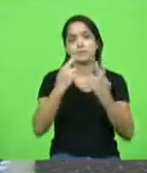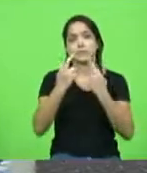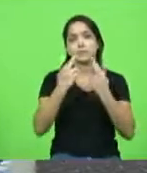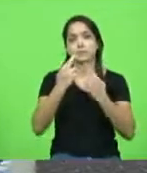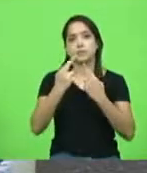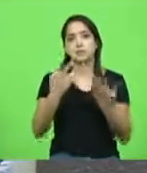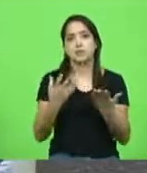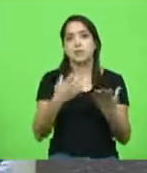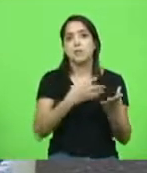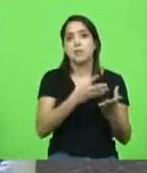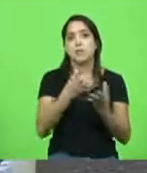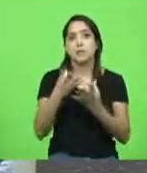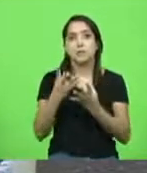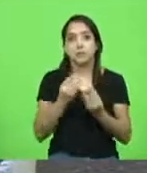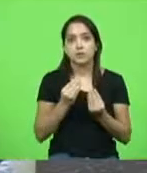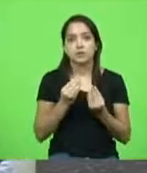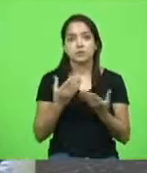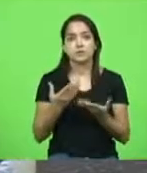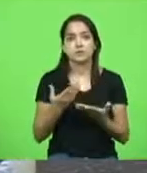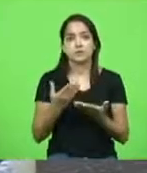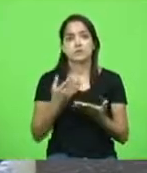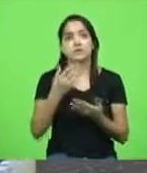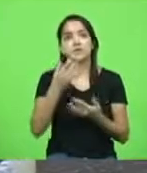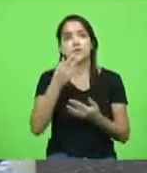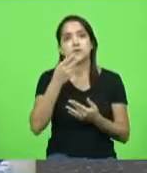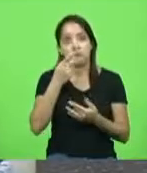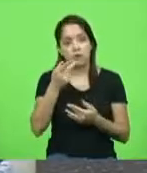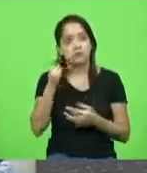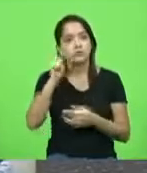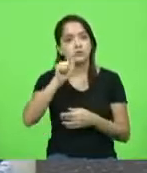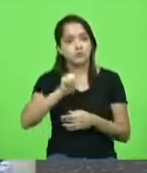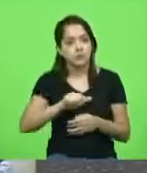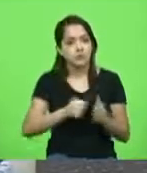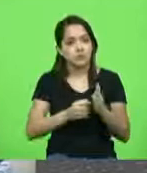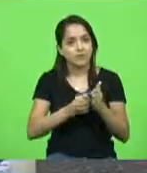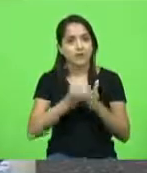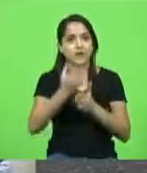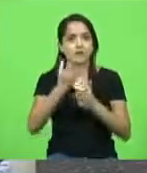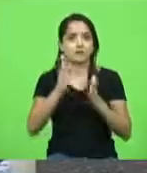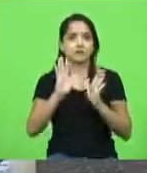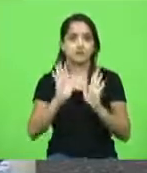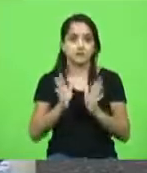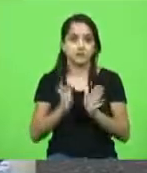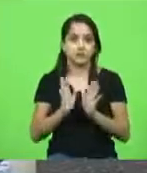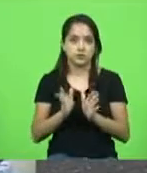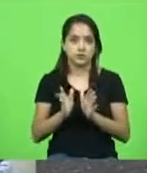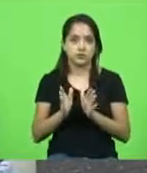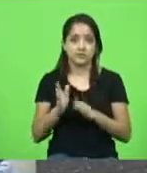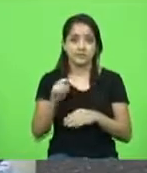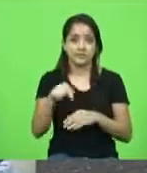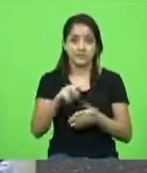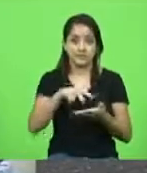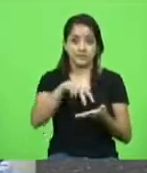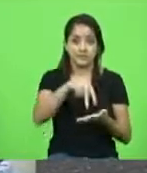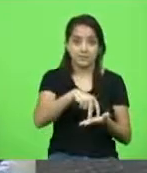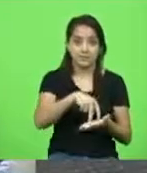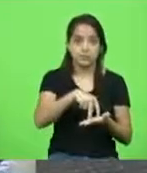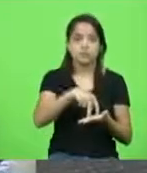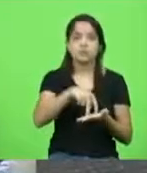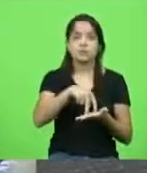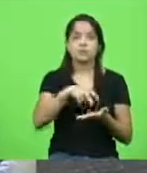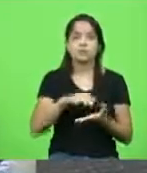Muitas delas e a gente repetir das vezes vem aqui para Tribuna Deputado Berlanda